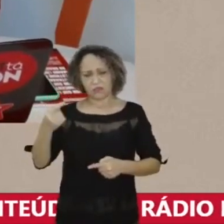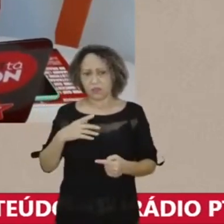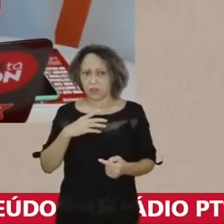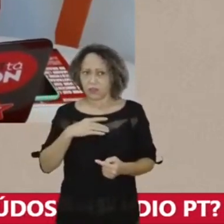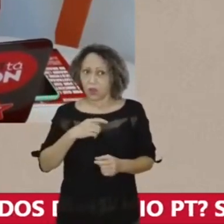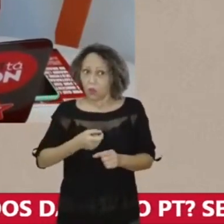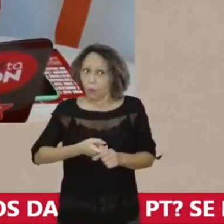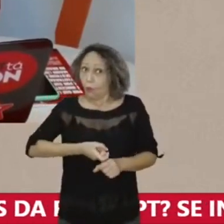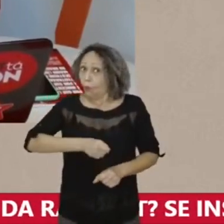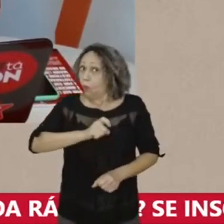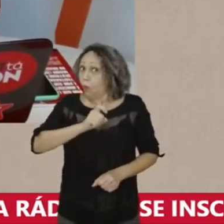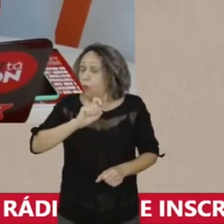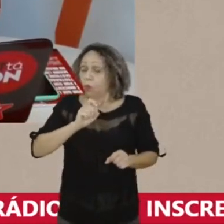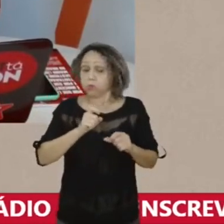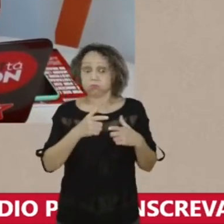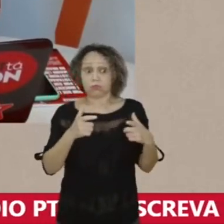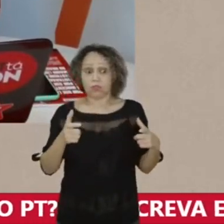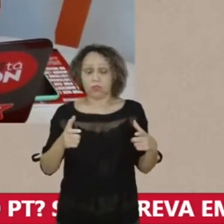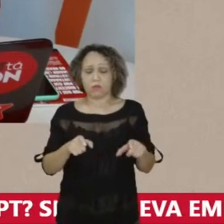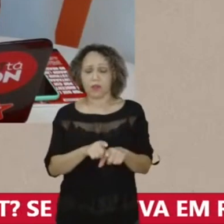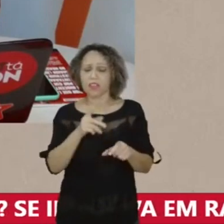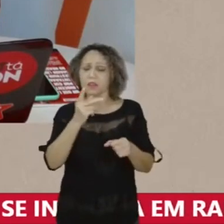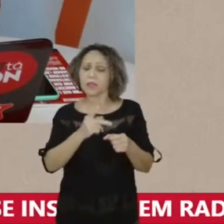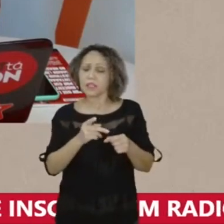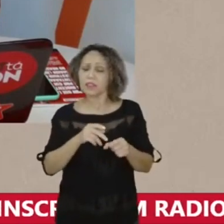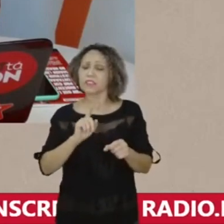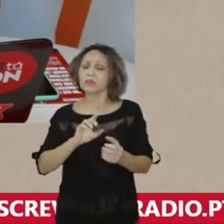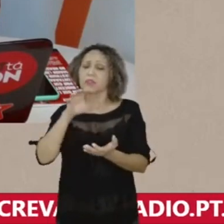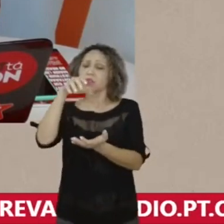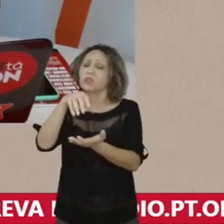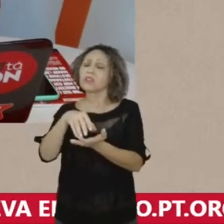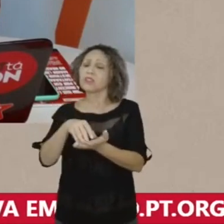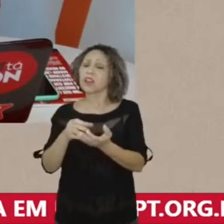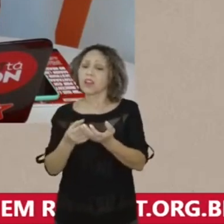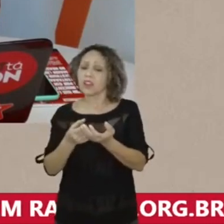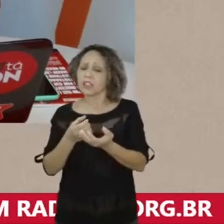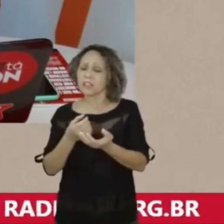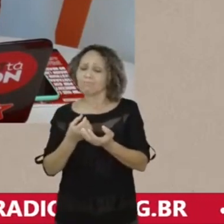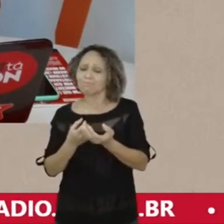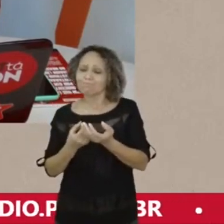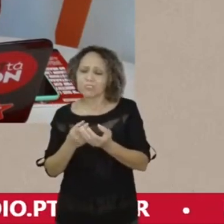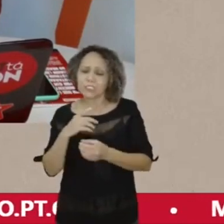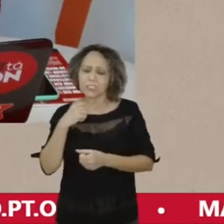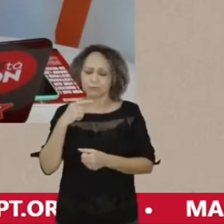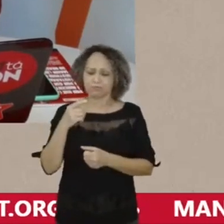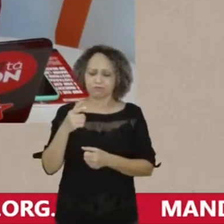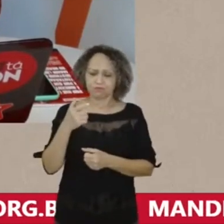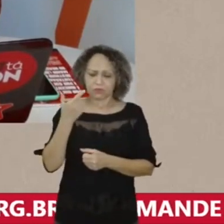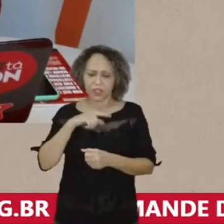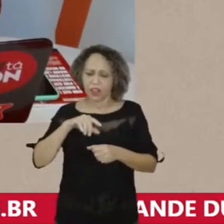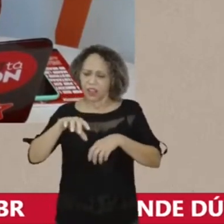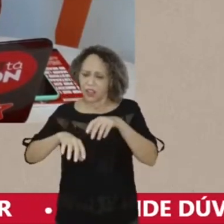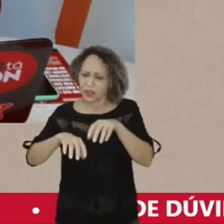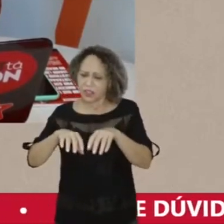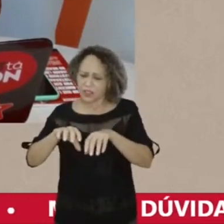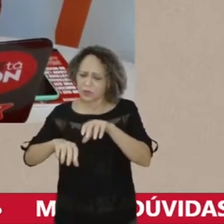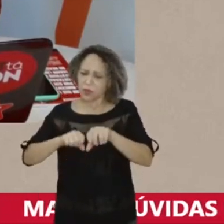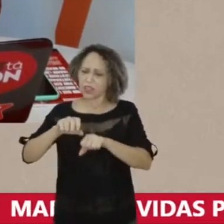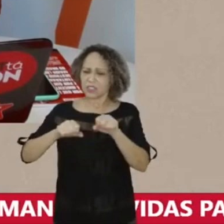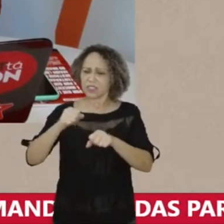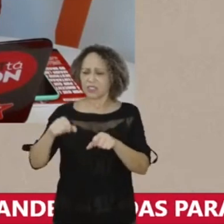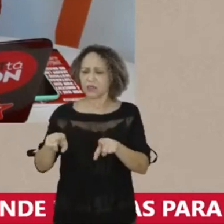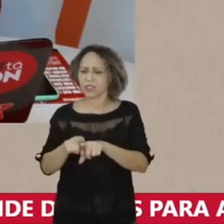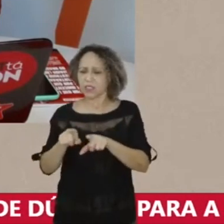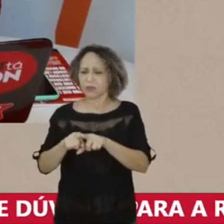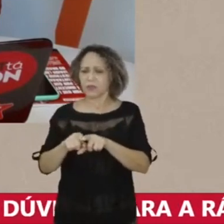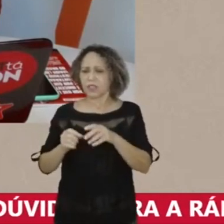lucro enorme, mas também porque ela se concentra no setor de exploração e produção de petróleo. Então, com a elevação dos preços, né, é claro que ela ganha muito